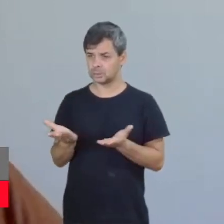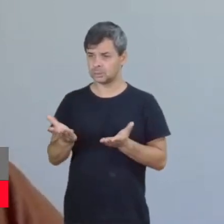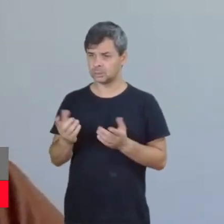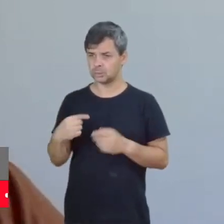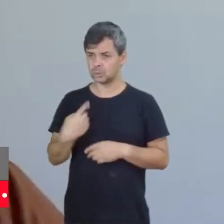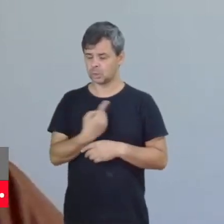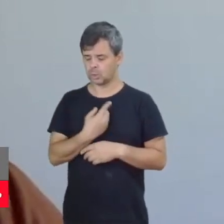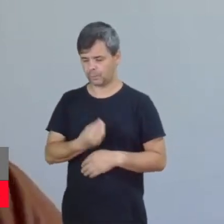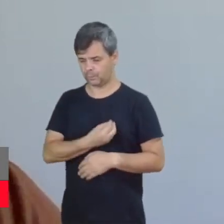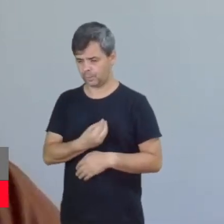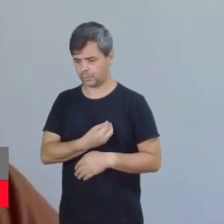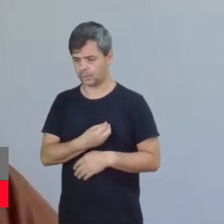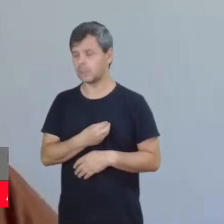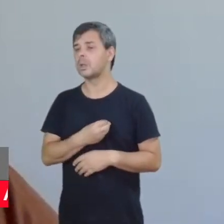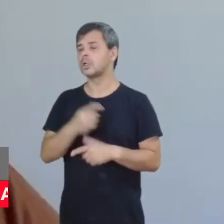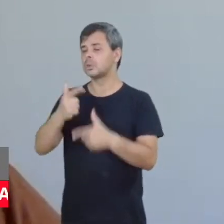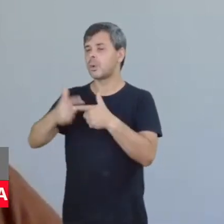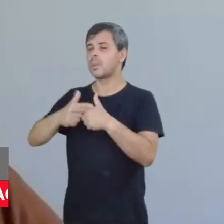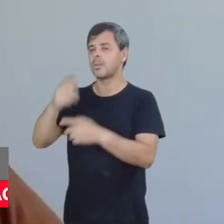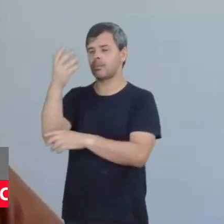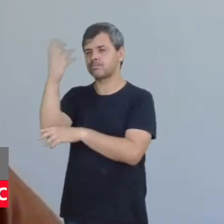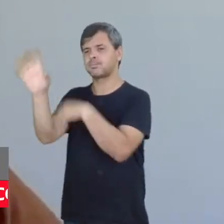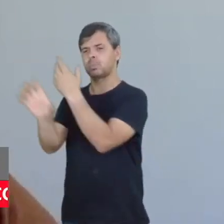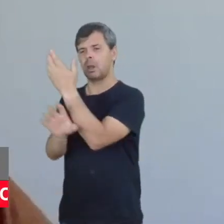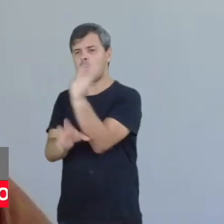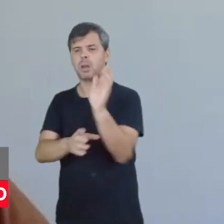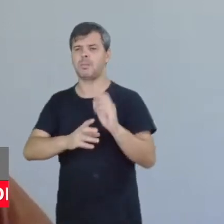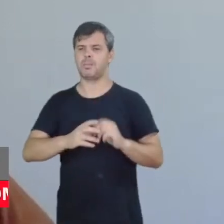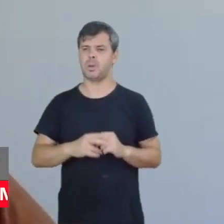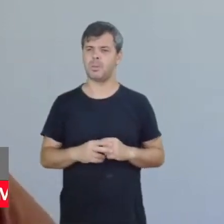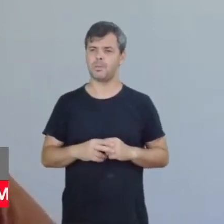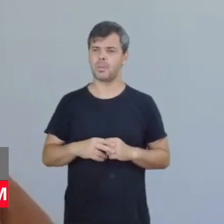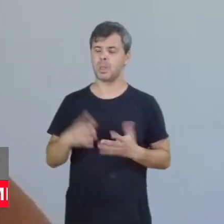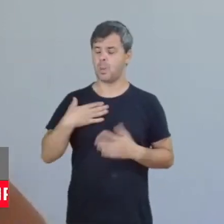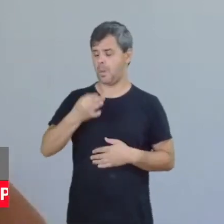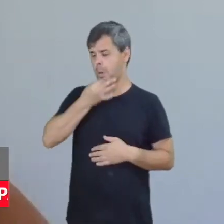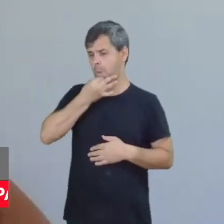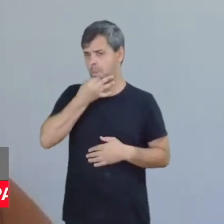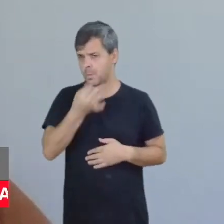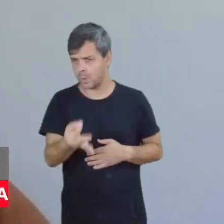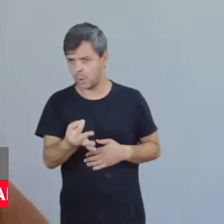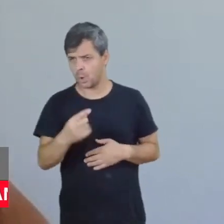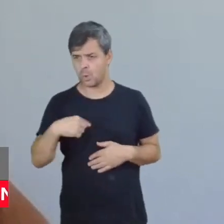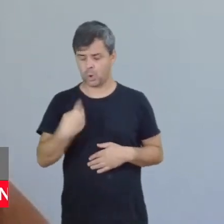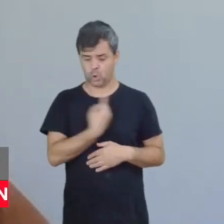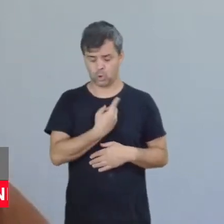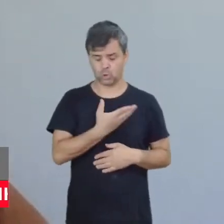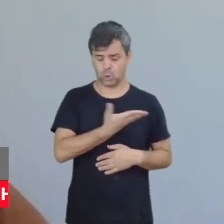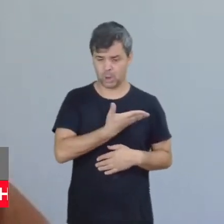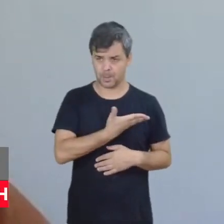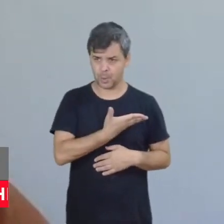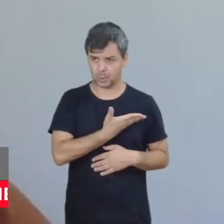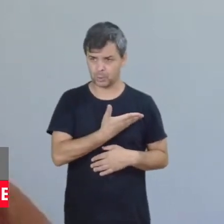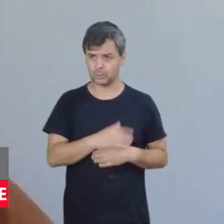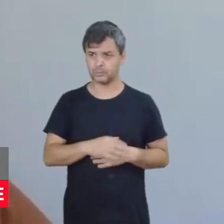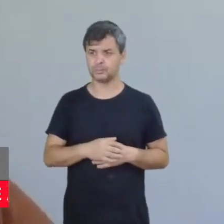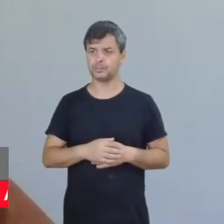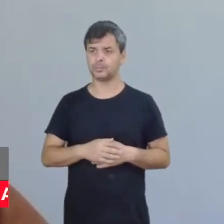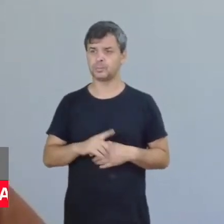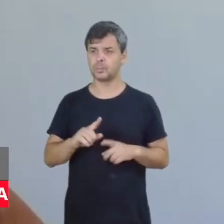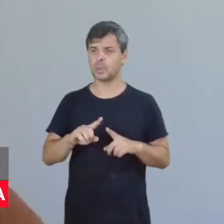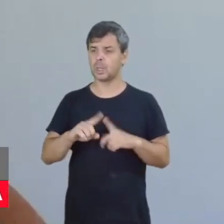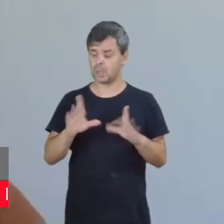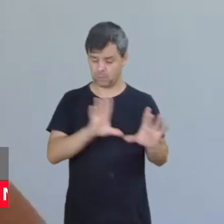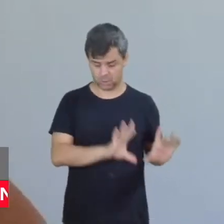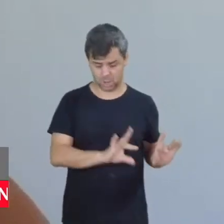nós estamos vivendo de crise climática. Então, a minha sugestão aos nossos companheiros e companheiras que estão